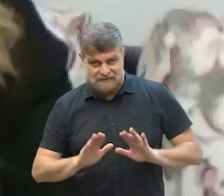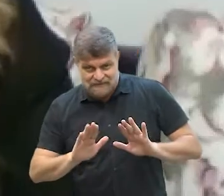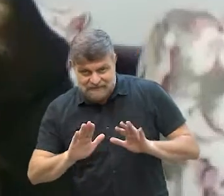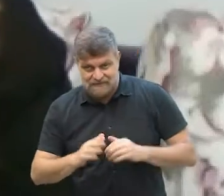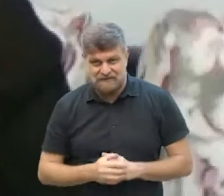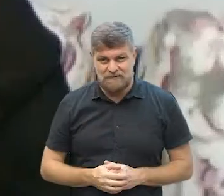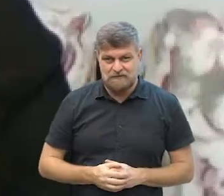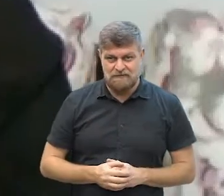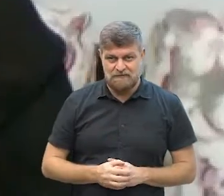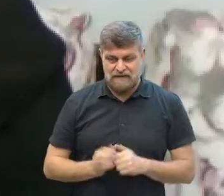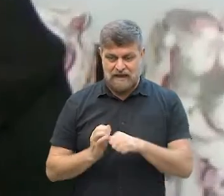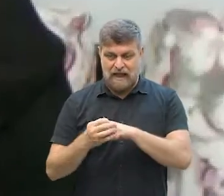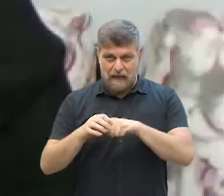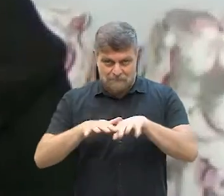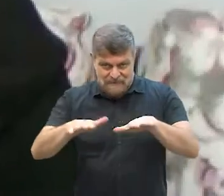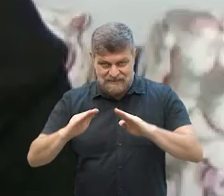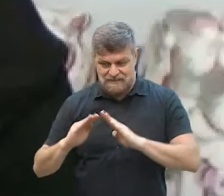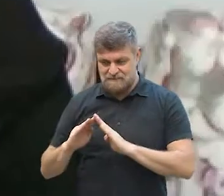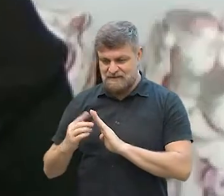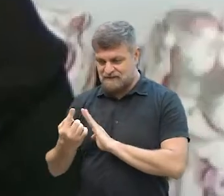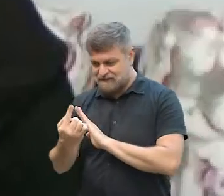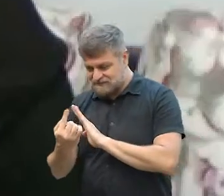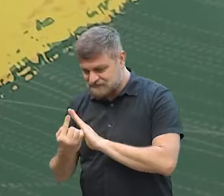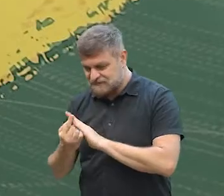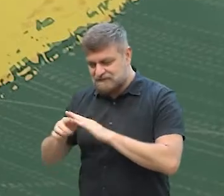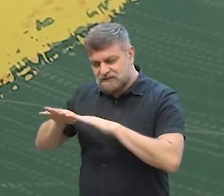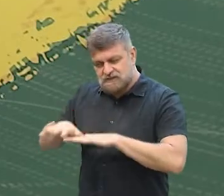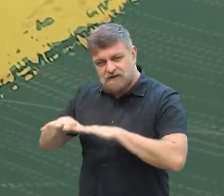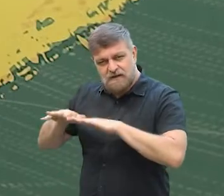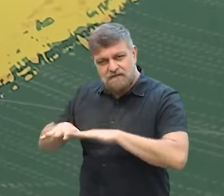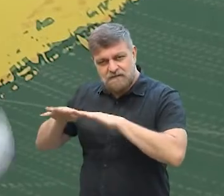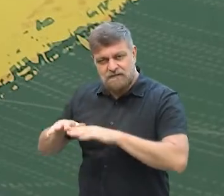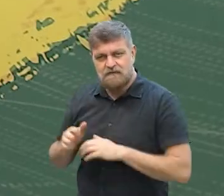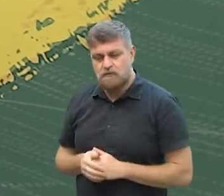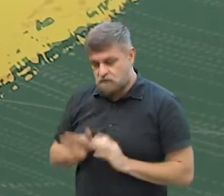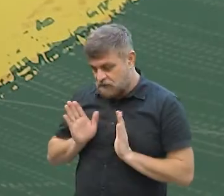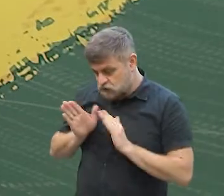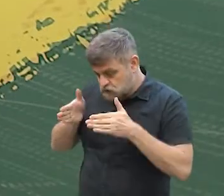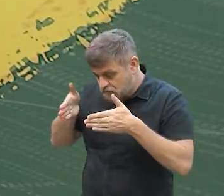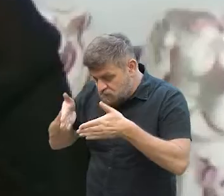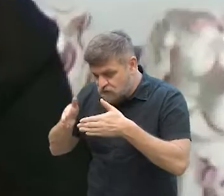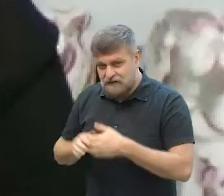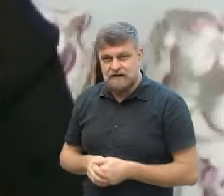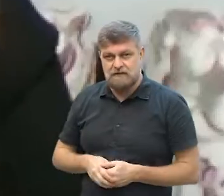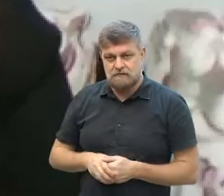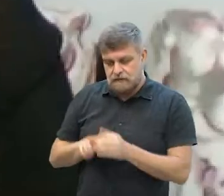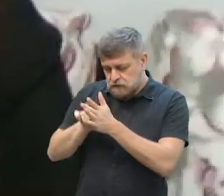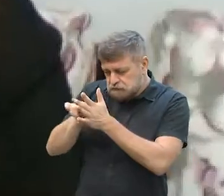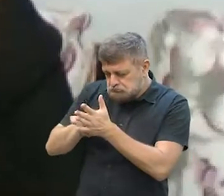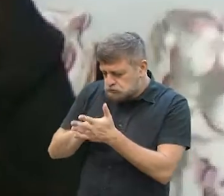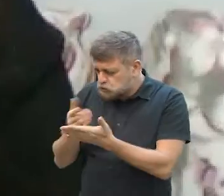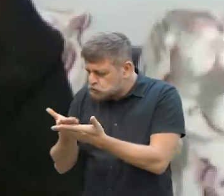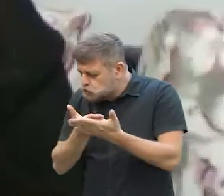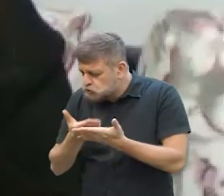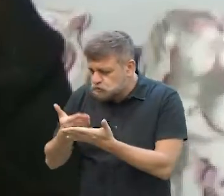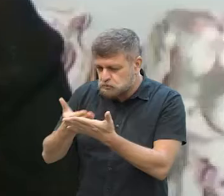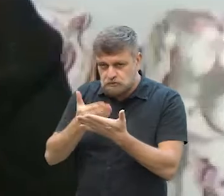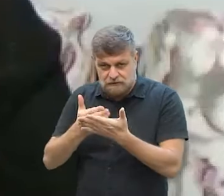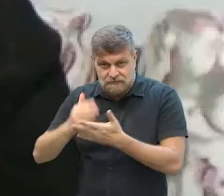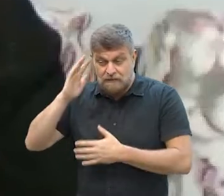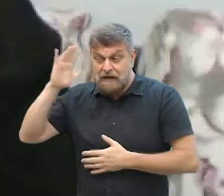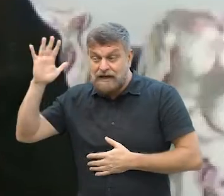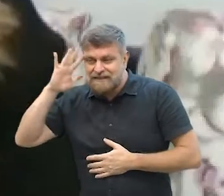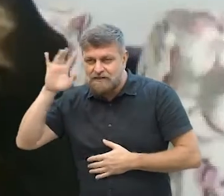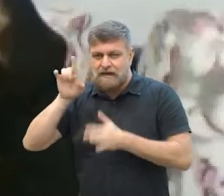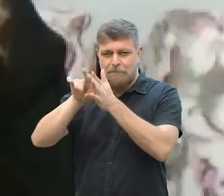O lado bom da quarentena foi que a gente ficou bastante focado na parte de revisão bibliográfica. Então, nós